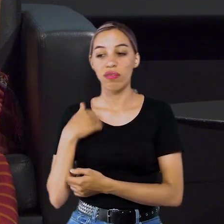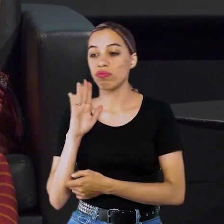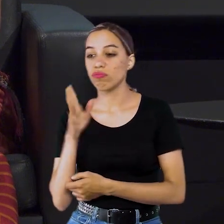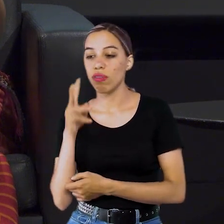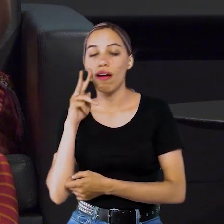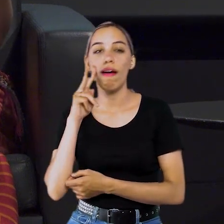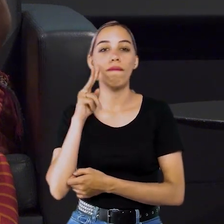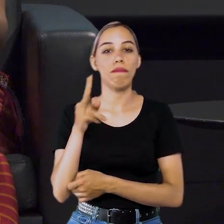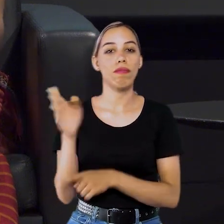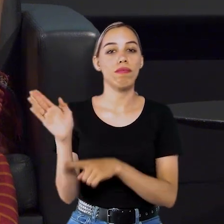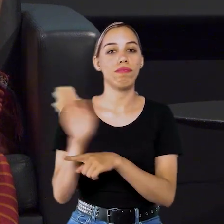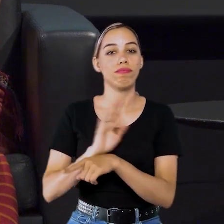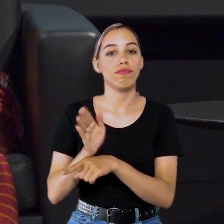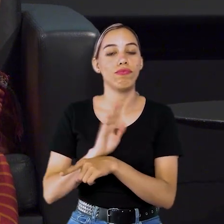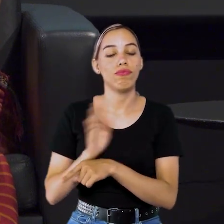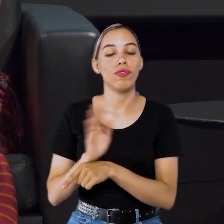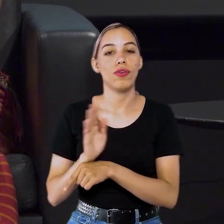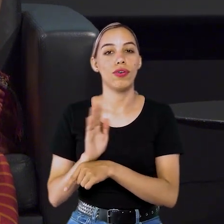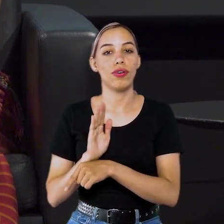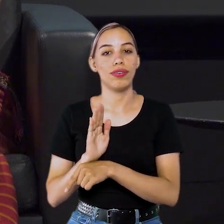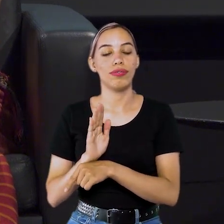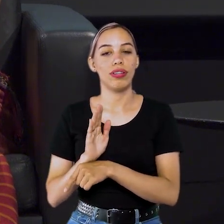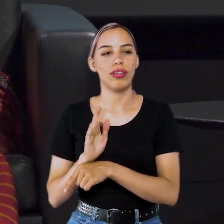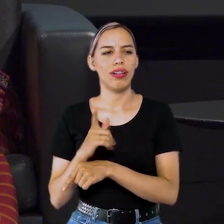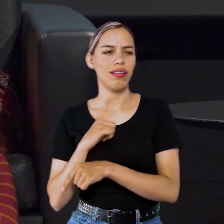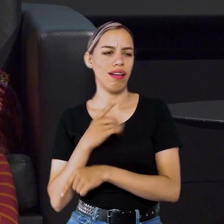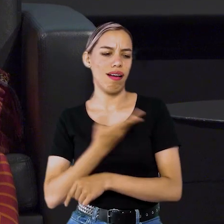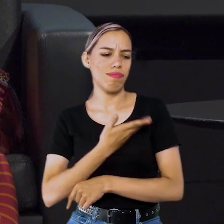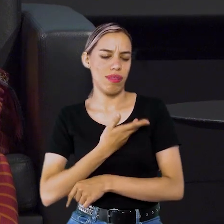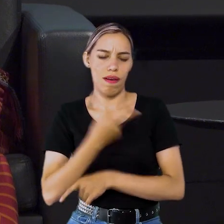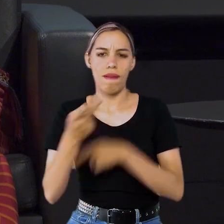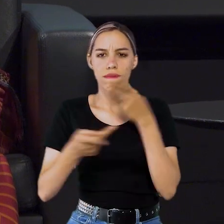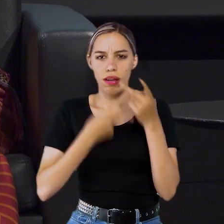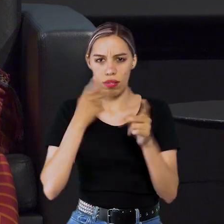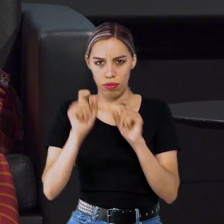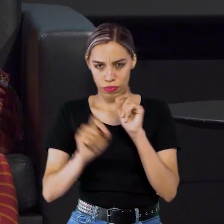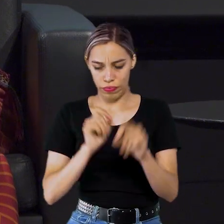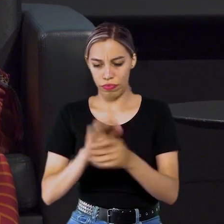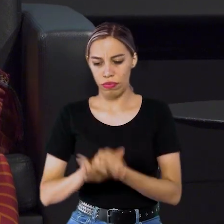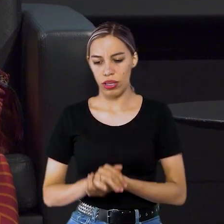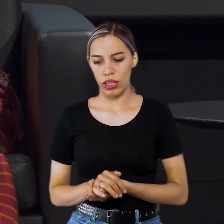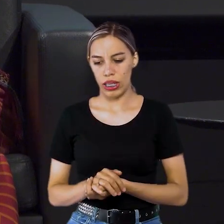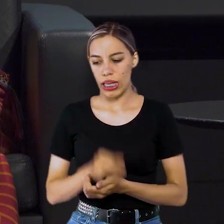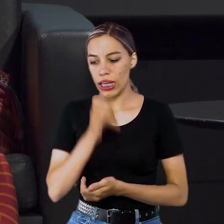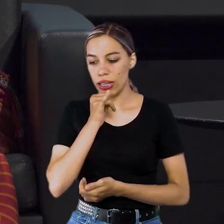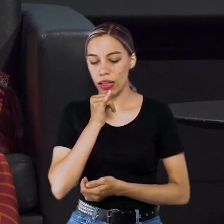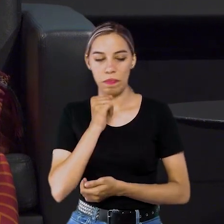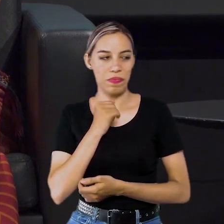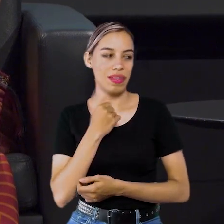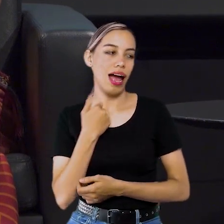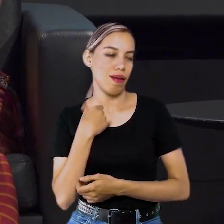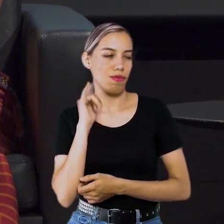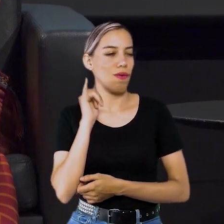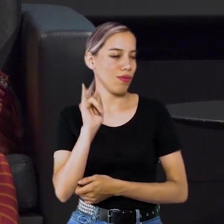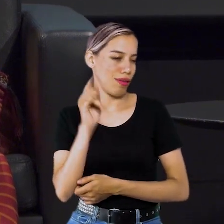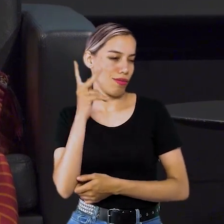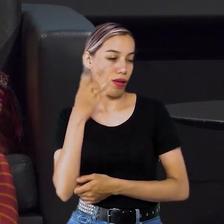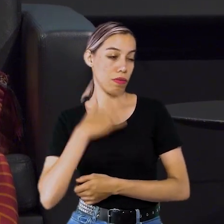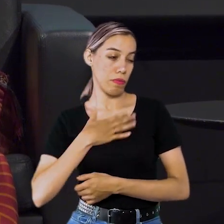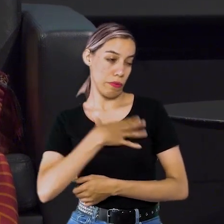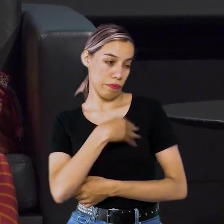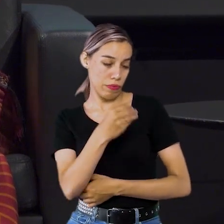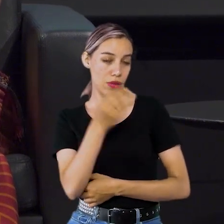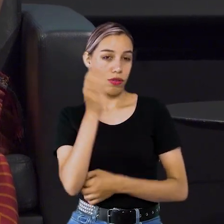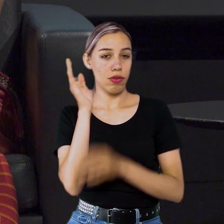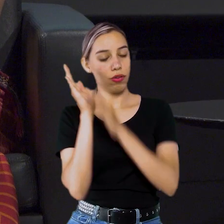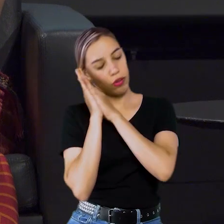em filmes, em várias amigas que falam, eu vou contar uma história para o meu filho dormir. E é muito comum contarem histórias